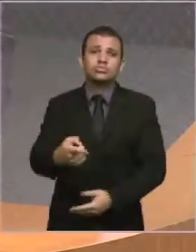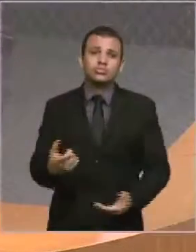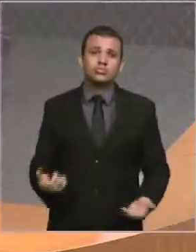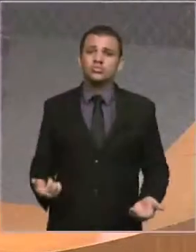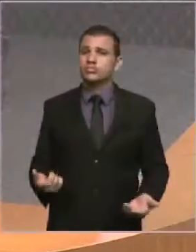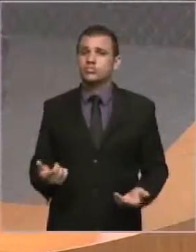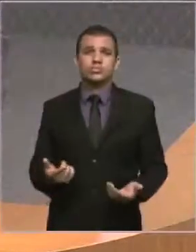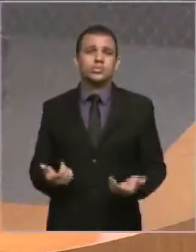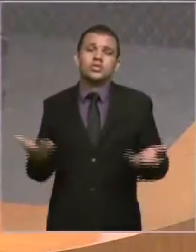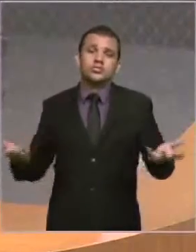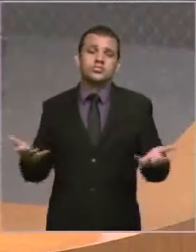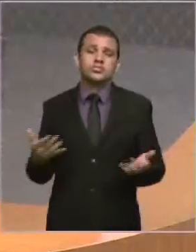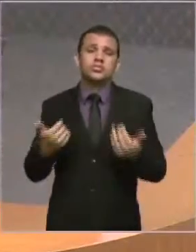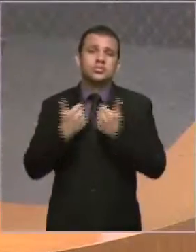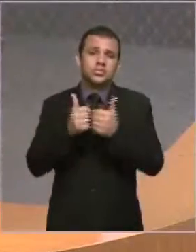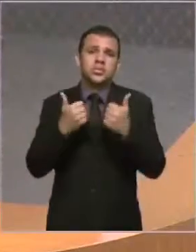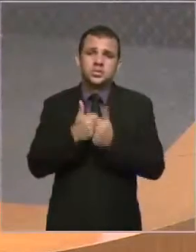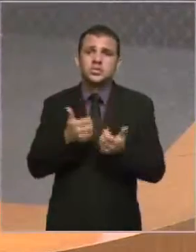convênio, senhoras e senhores,